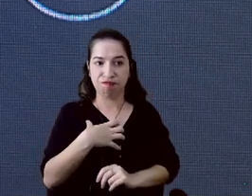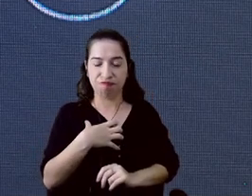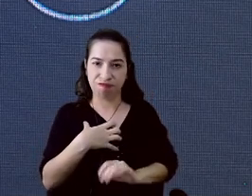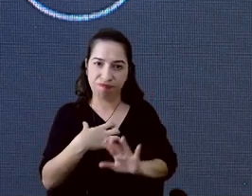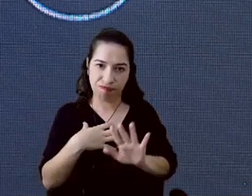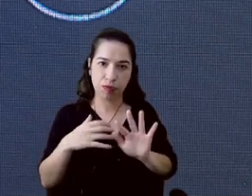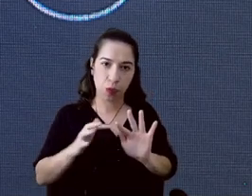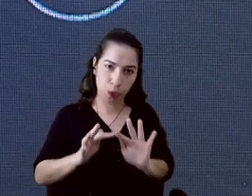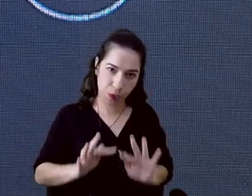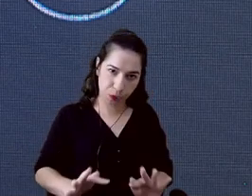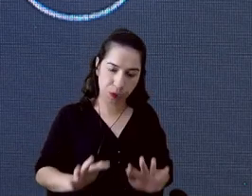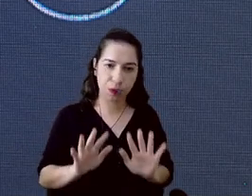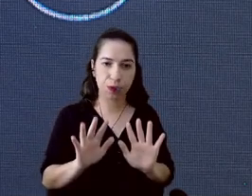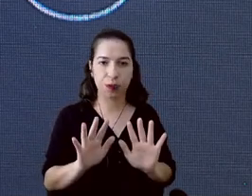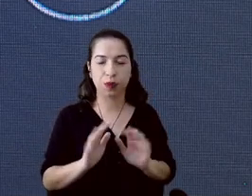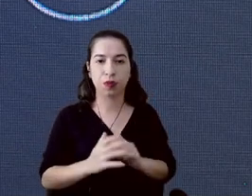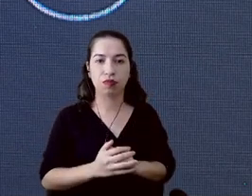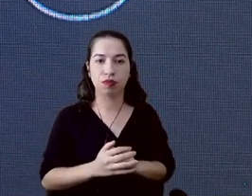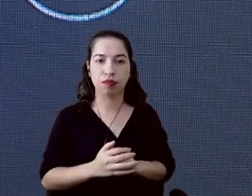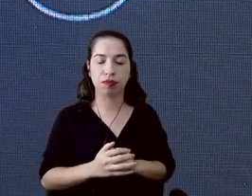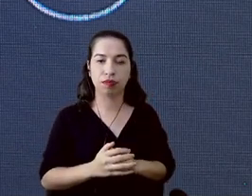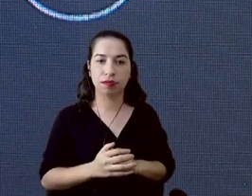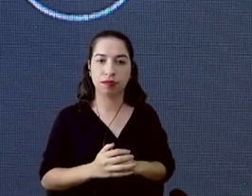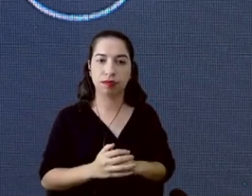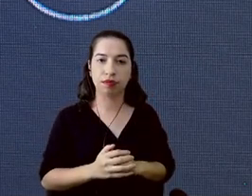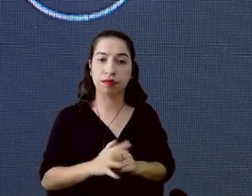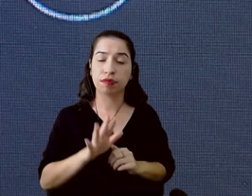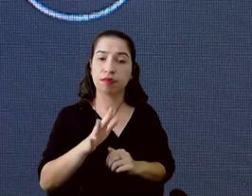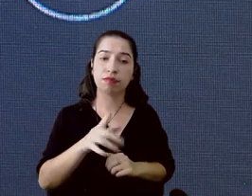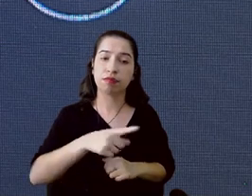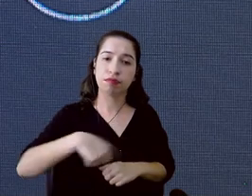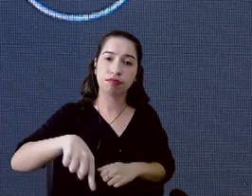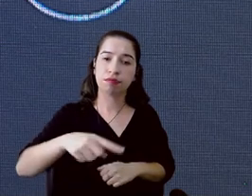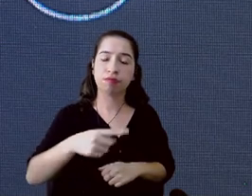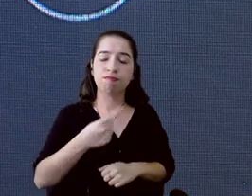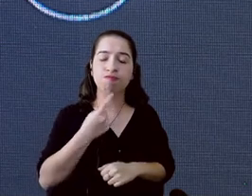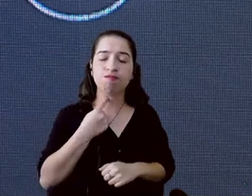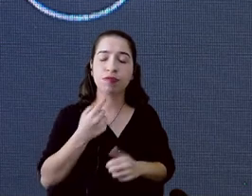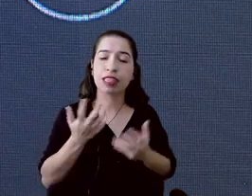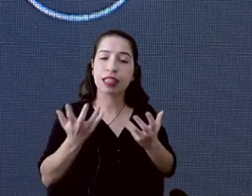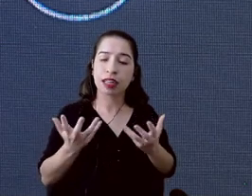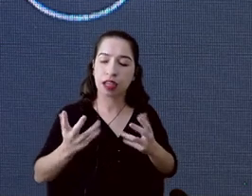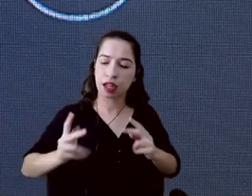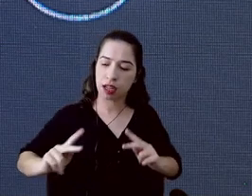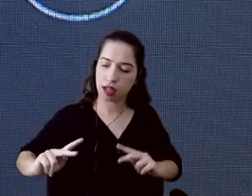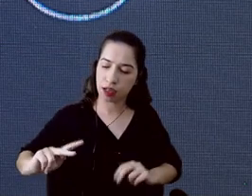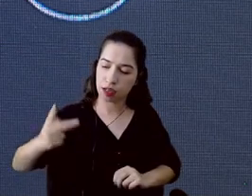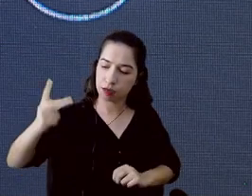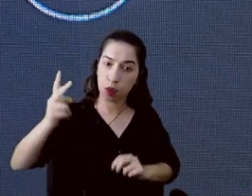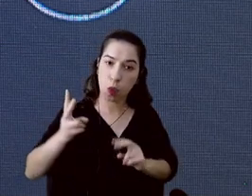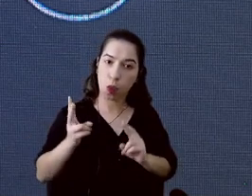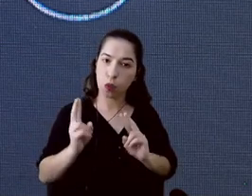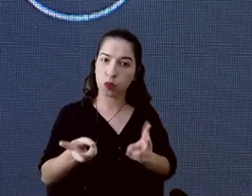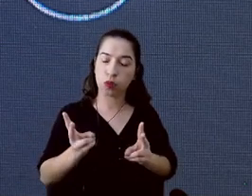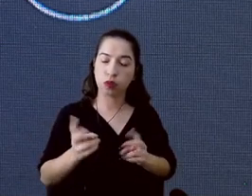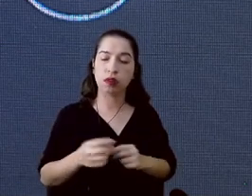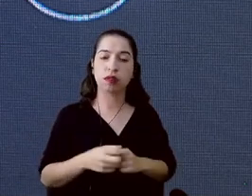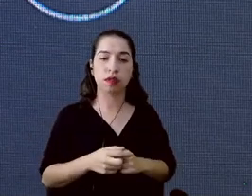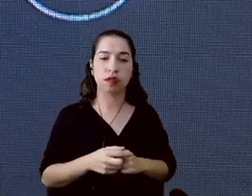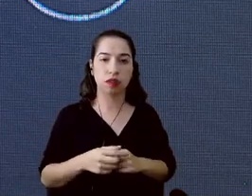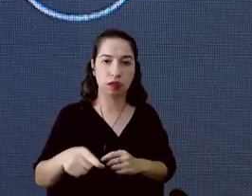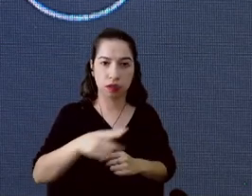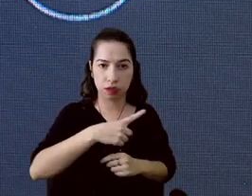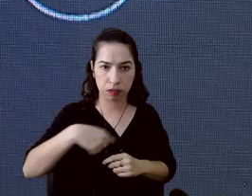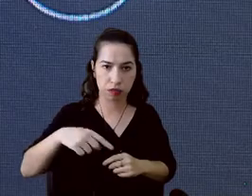é mas no fundo a gente queria preservar a nossa rentabilidade então a gente fez uma rewarg